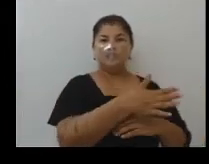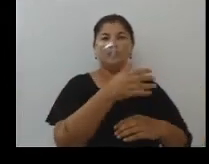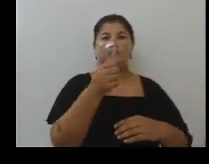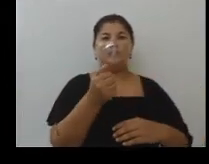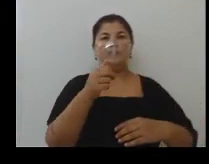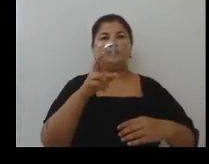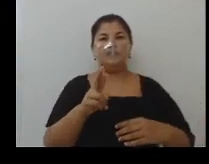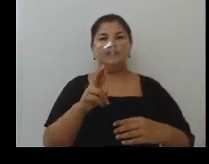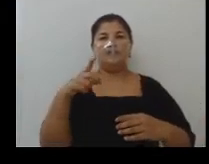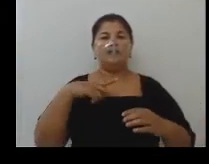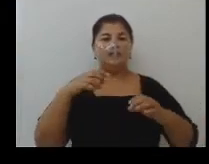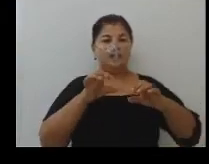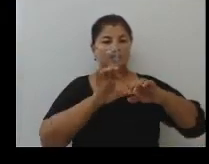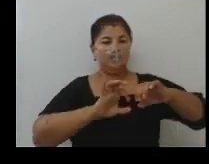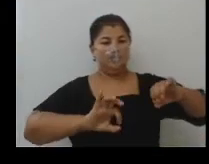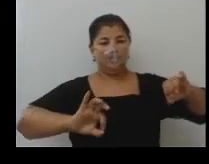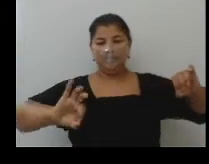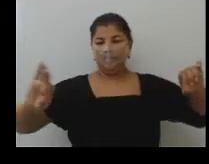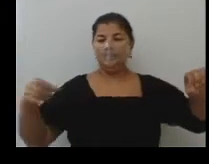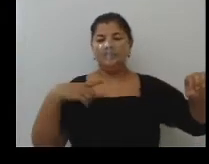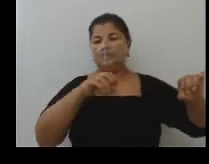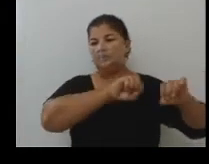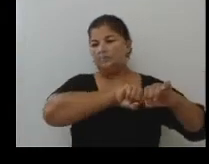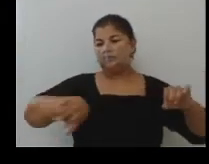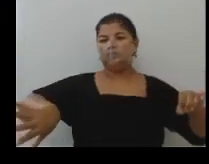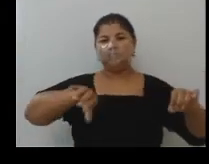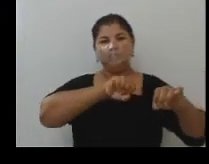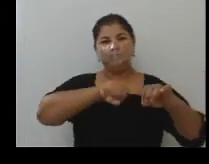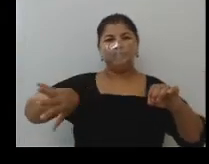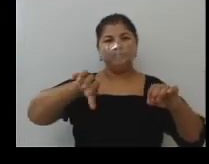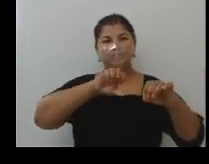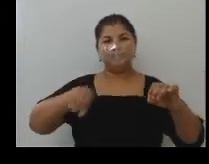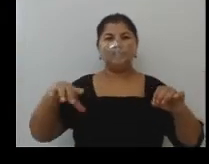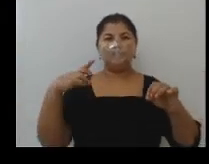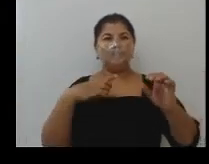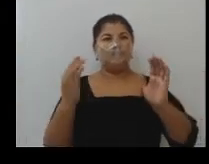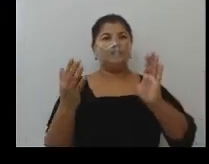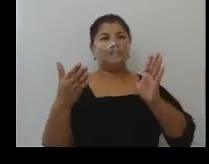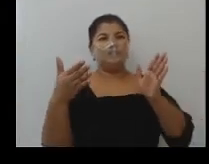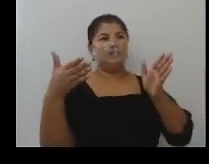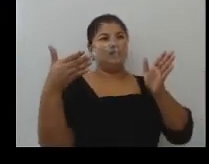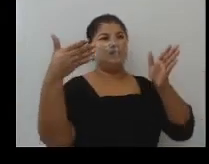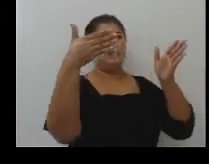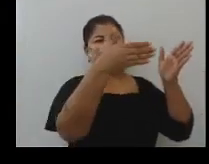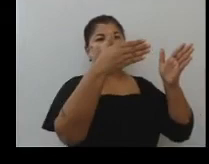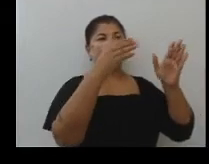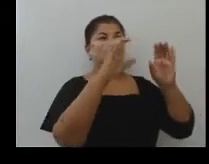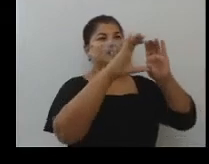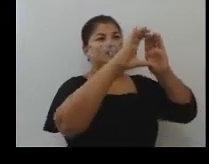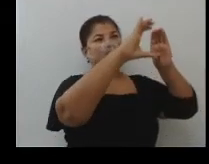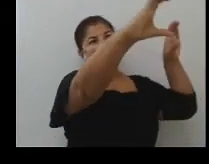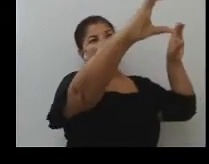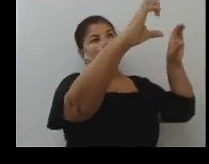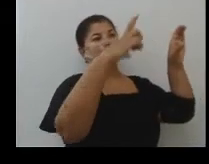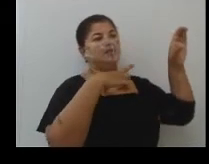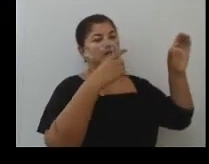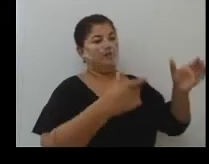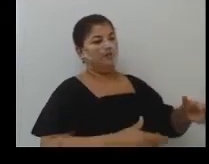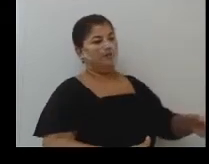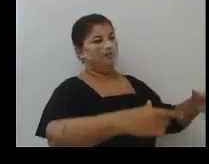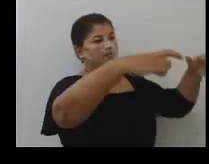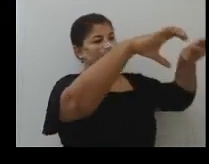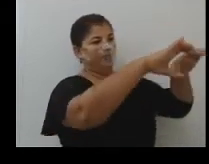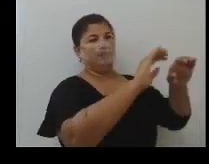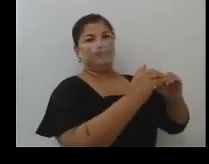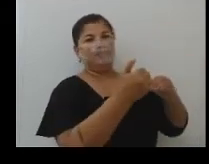é o compressor, que já está do lado de fora. É aquela parte, quando é um ar-condicionado tipo split, você já vê aquela máquina do lado de fora.